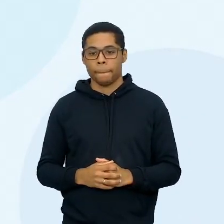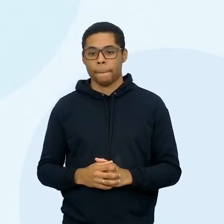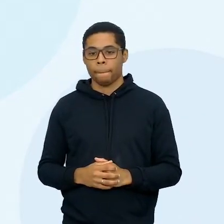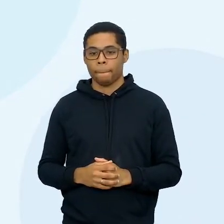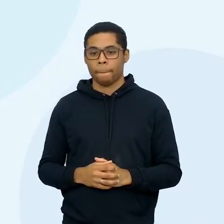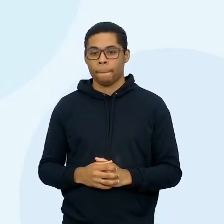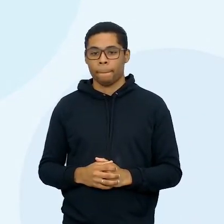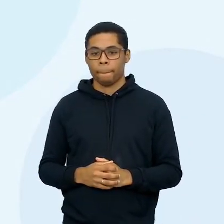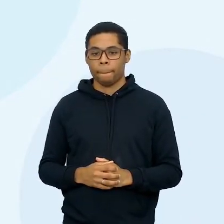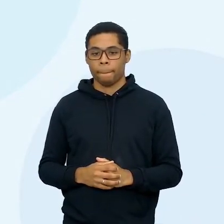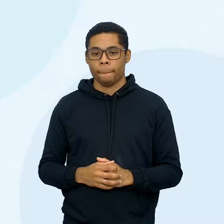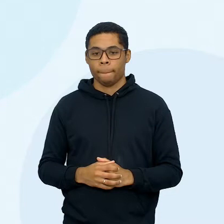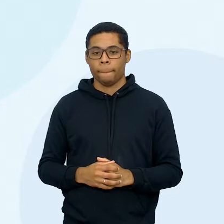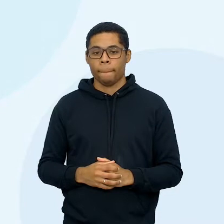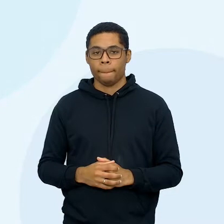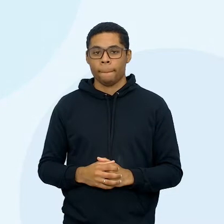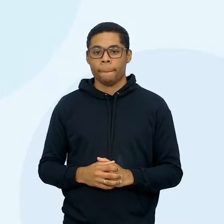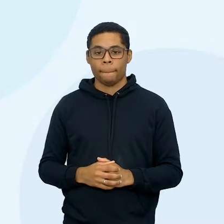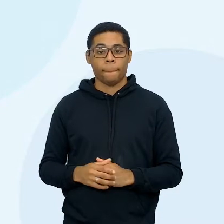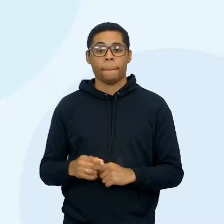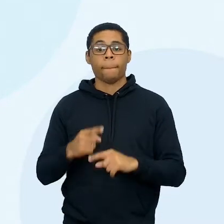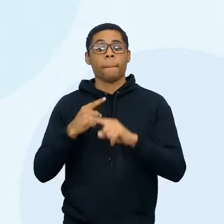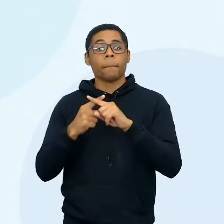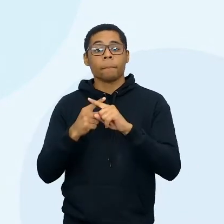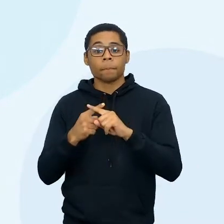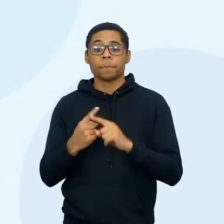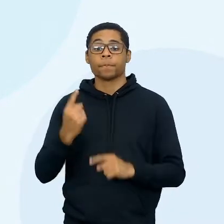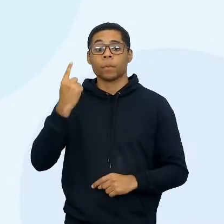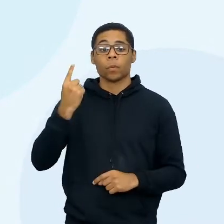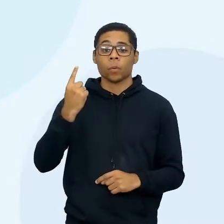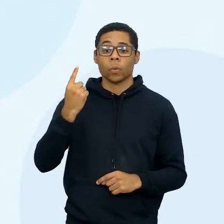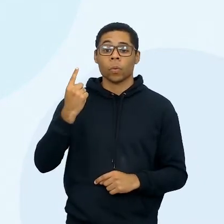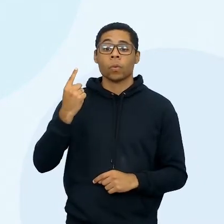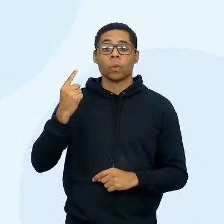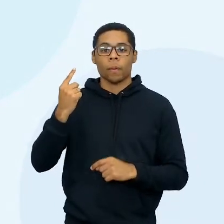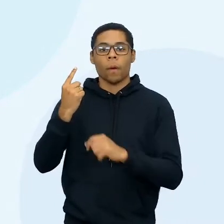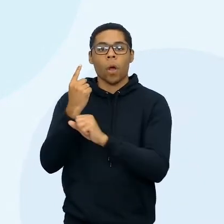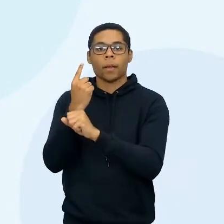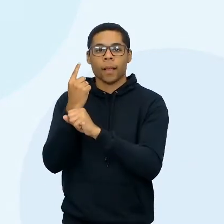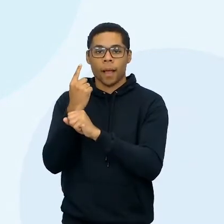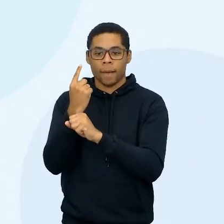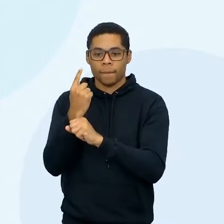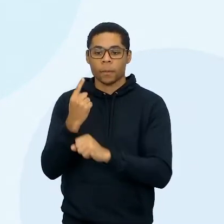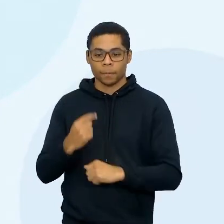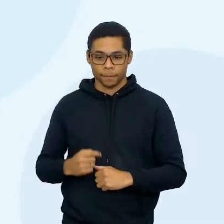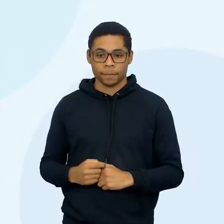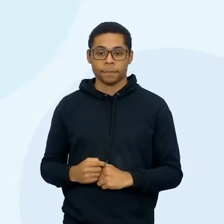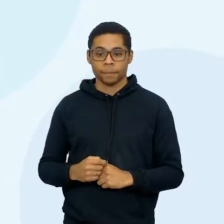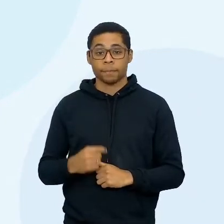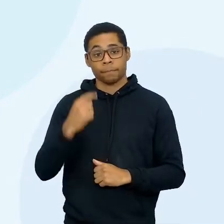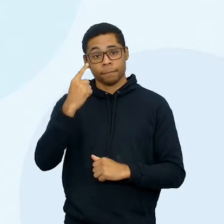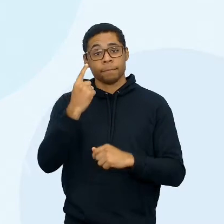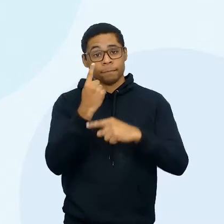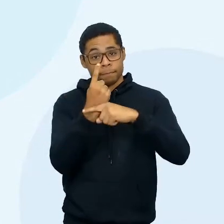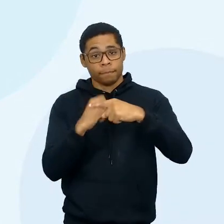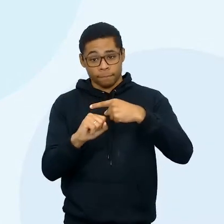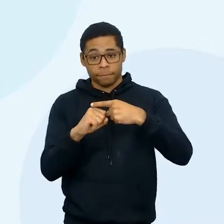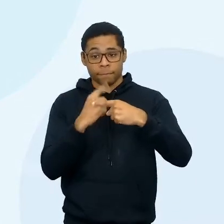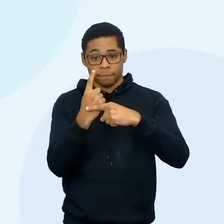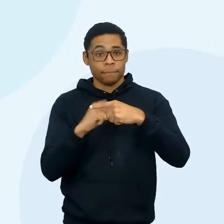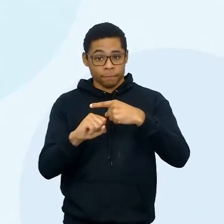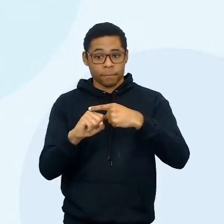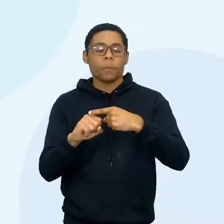8,125, a gente multiplica por 1/8. Na verdade, a gente multiplica por 1/8 é a mesma coisa